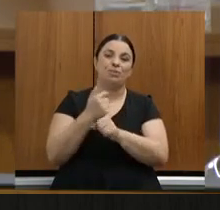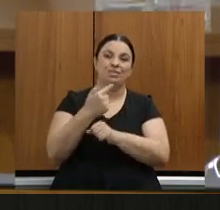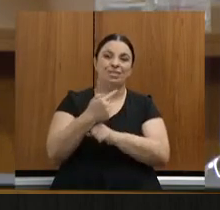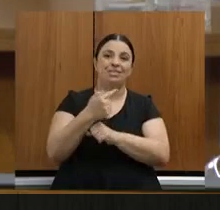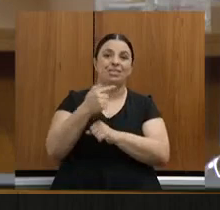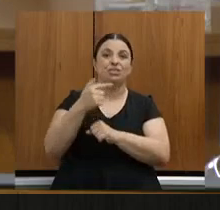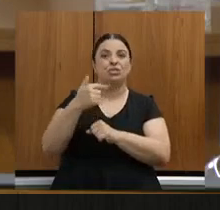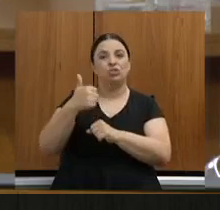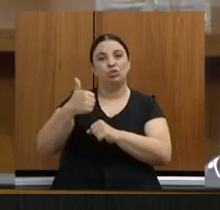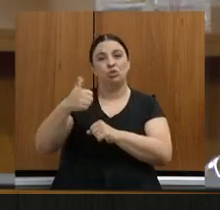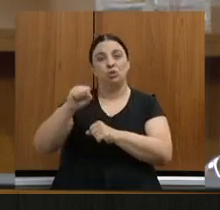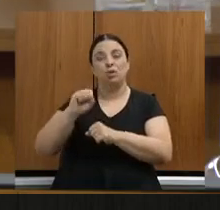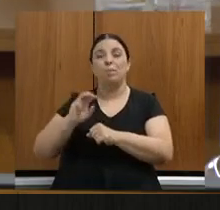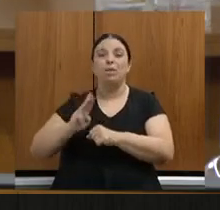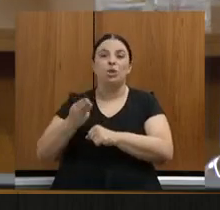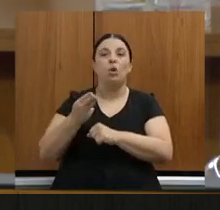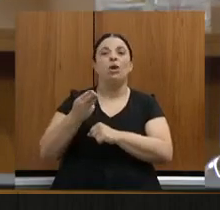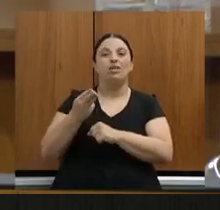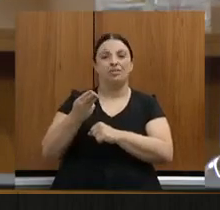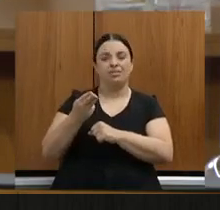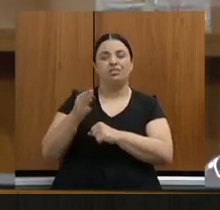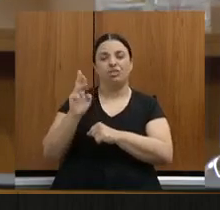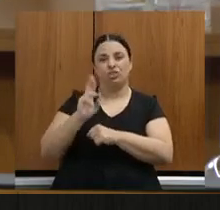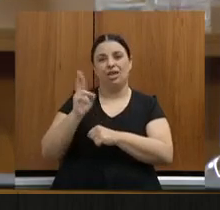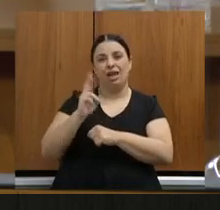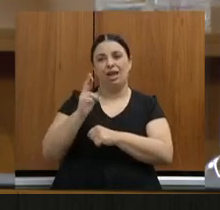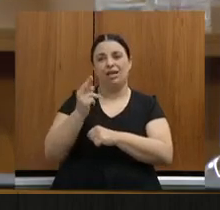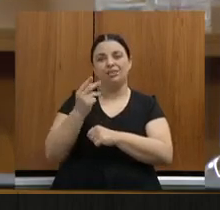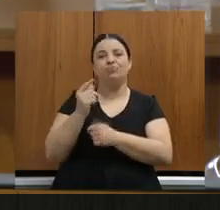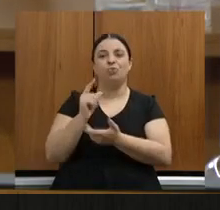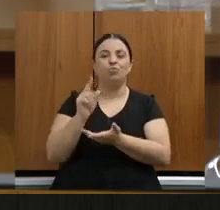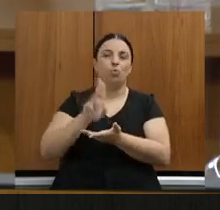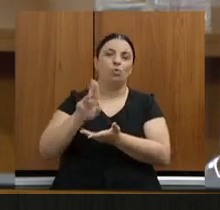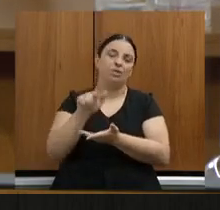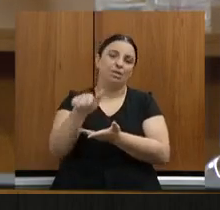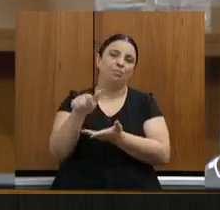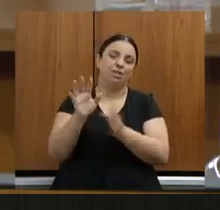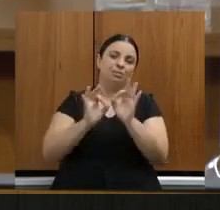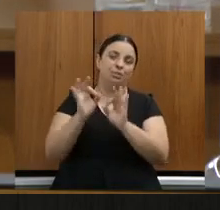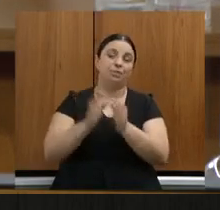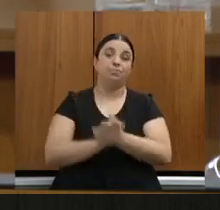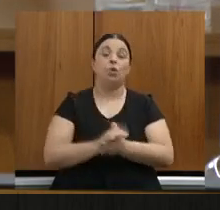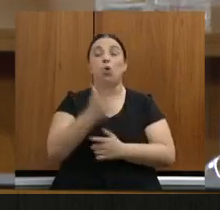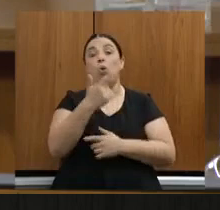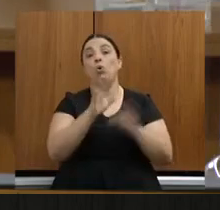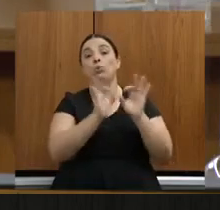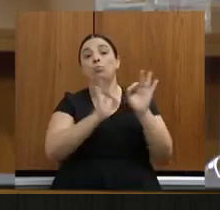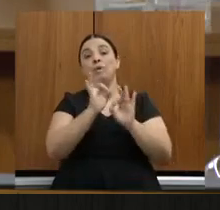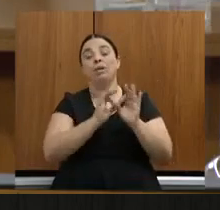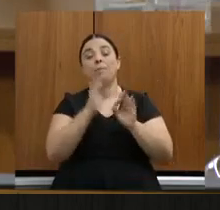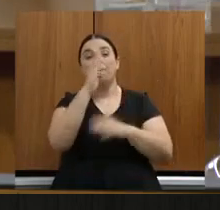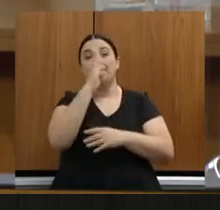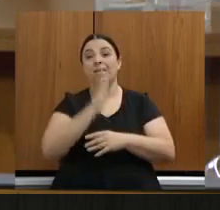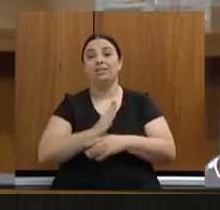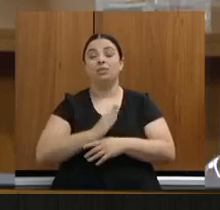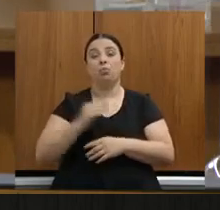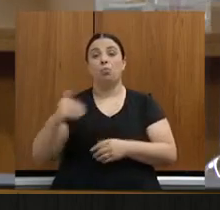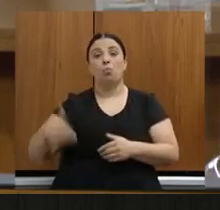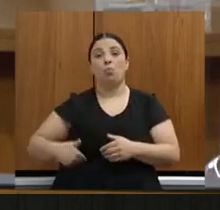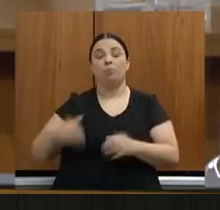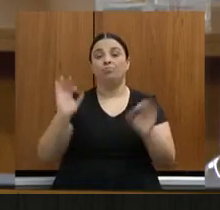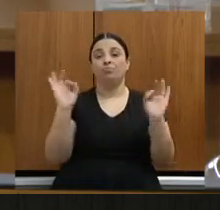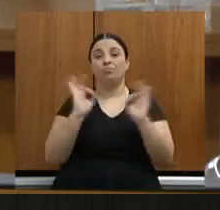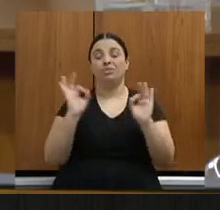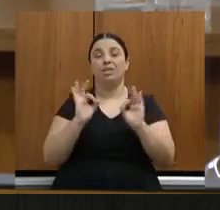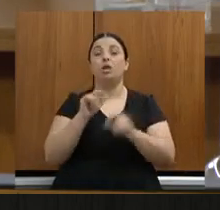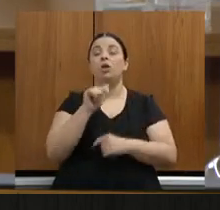e outros projetos de fomento também como projeto Dom Hélder programa Brasil sem miséria onde foram aplicados mas quase mais